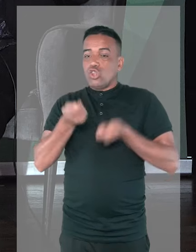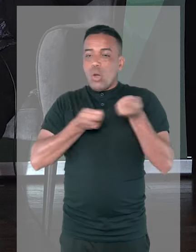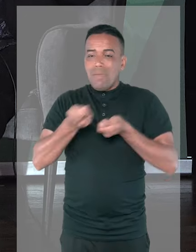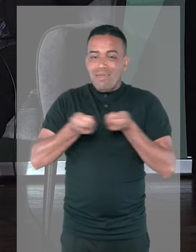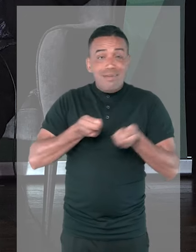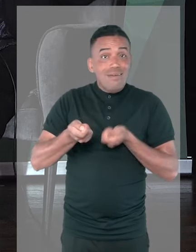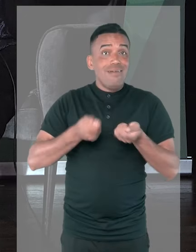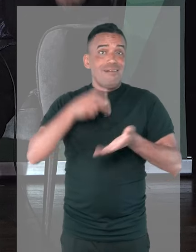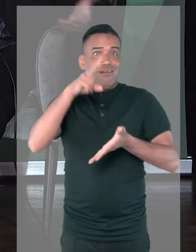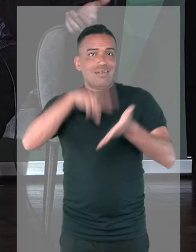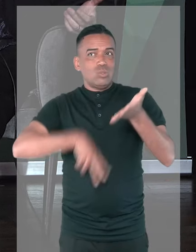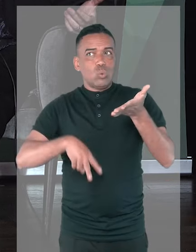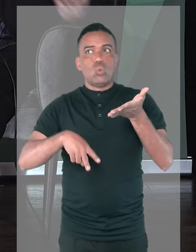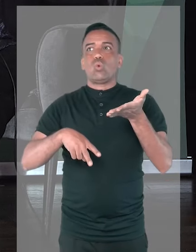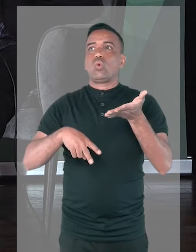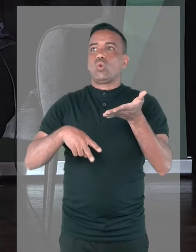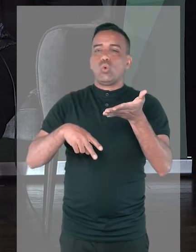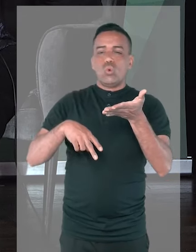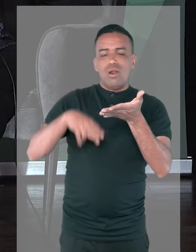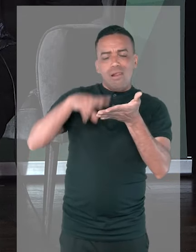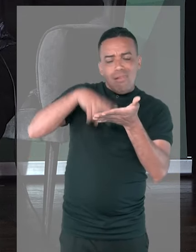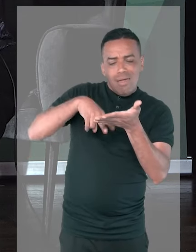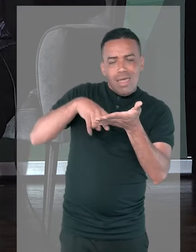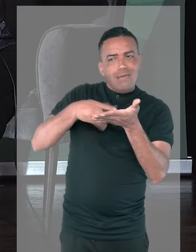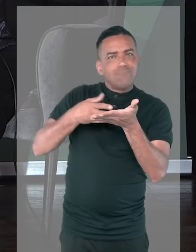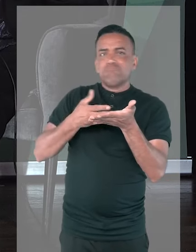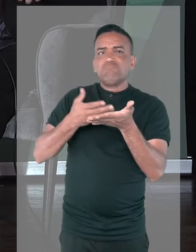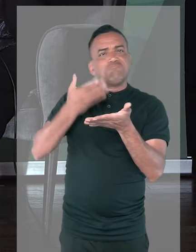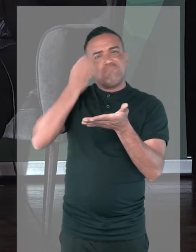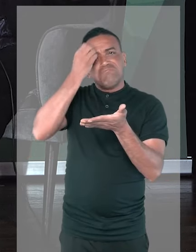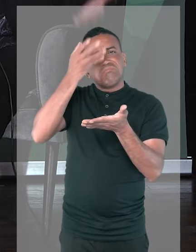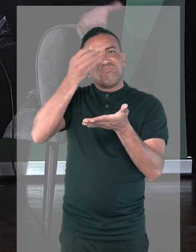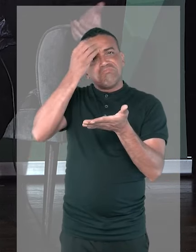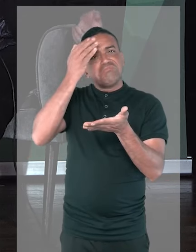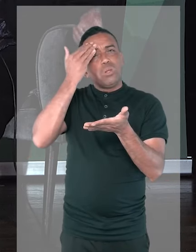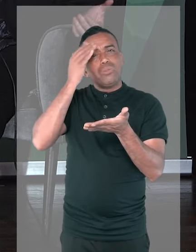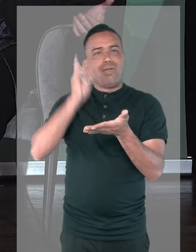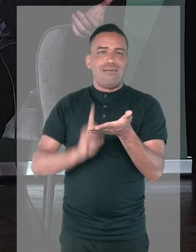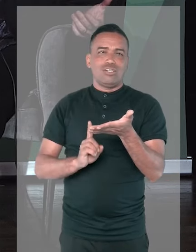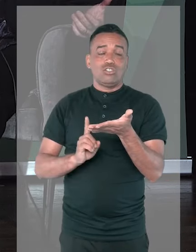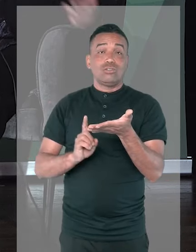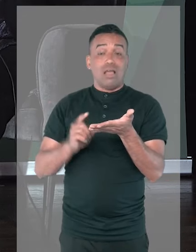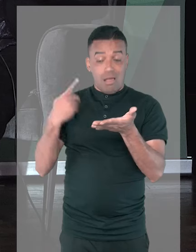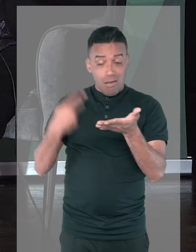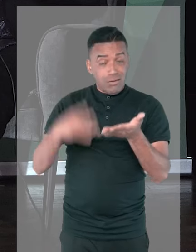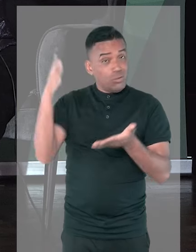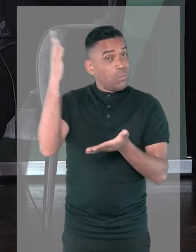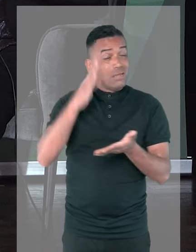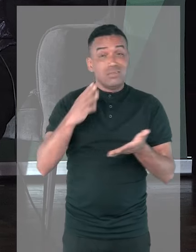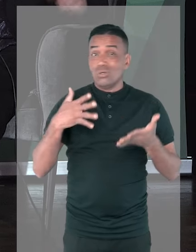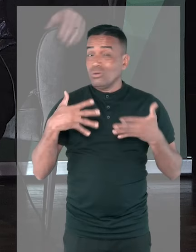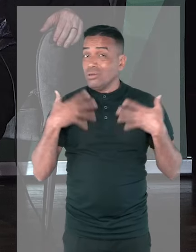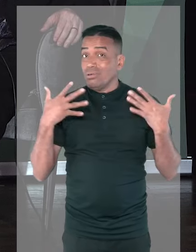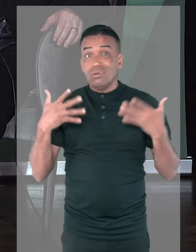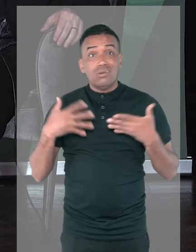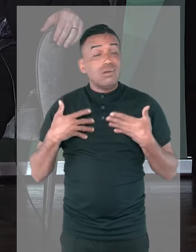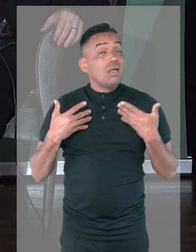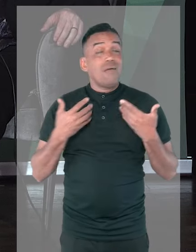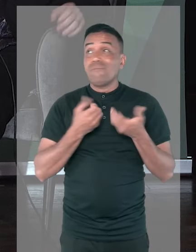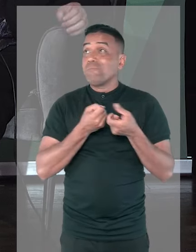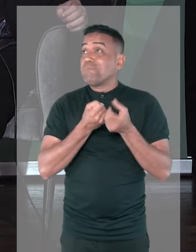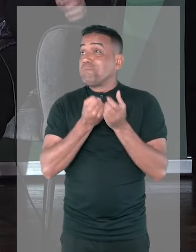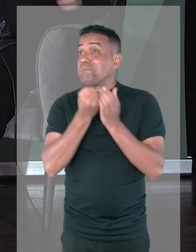você consiga interpretar um texto simples, no Brasil são assustadores. São assustadores. Então,